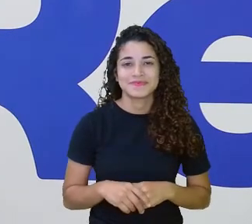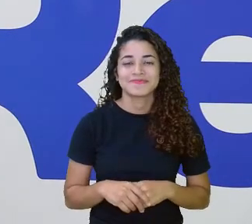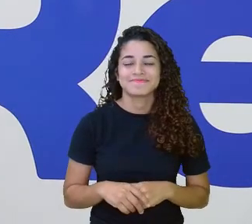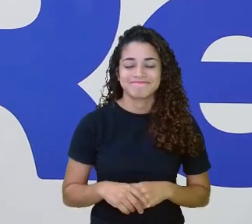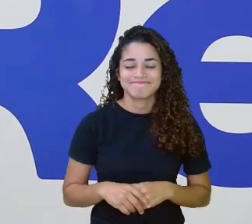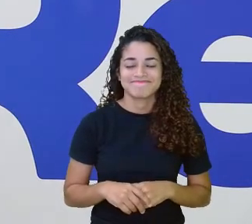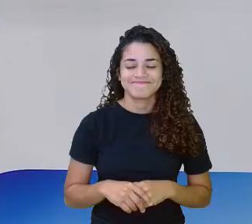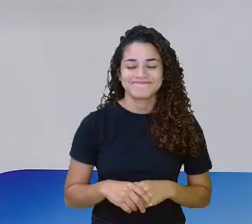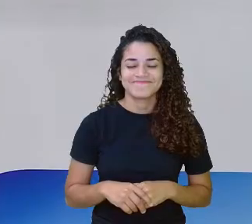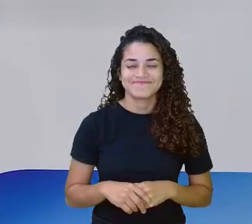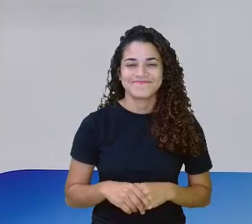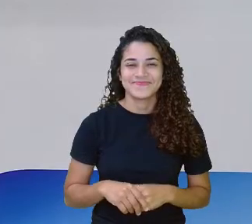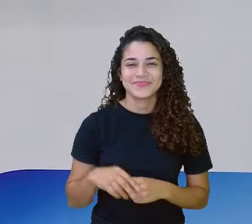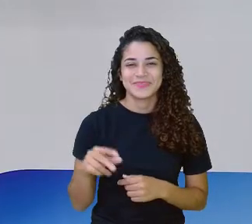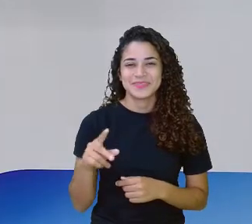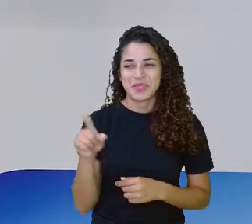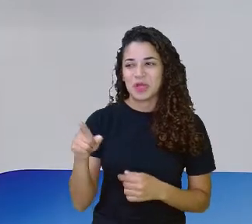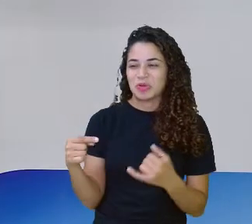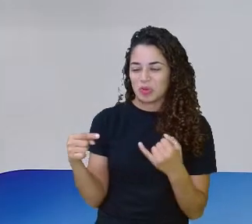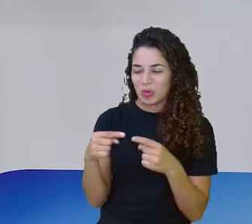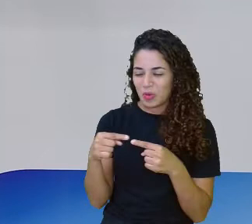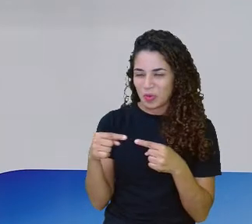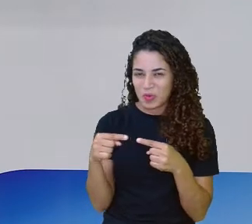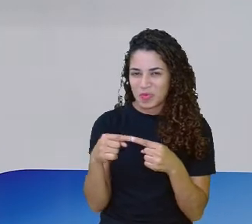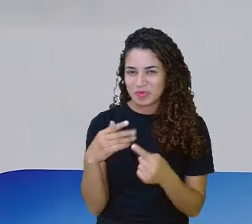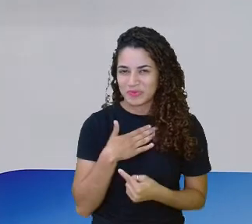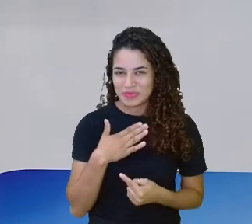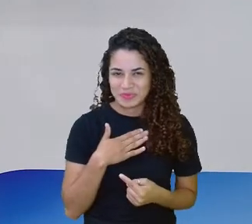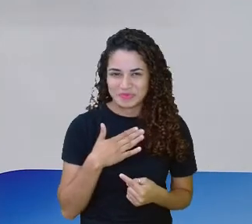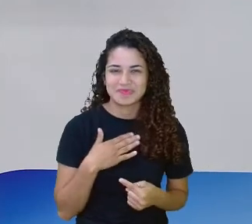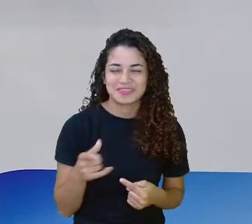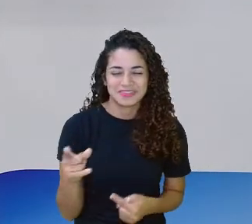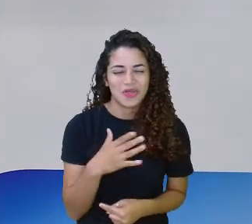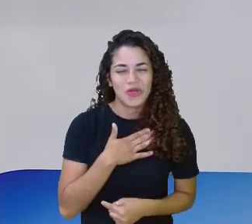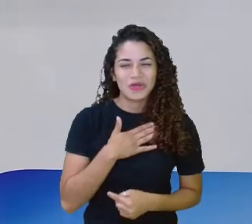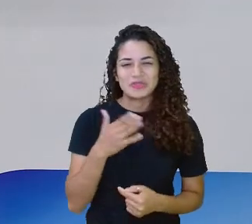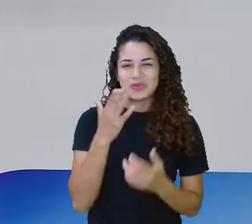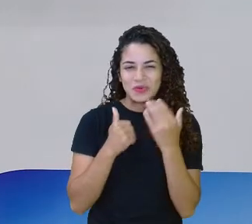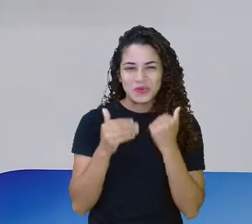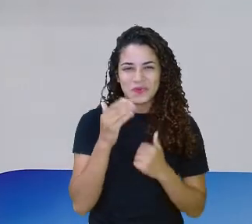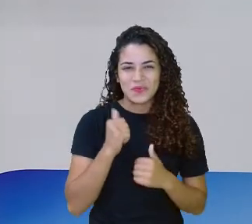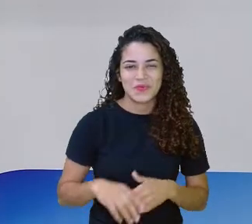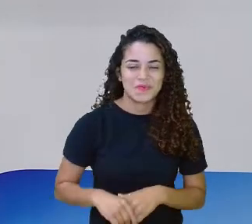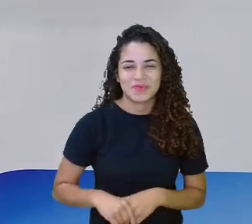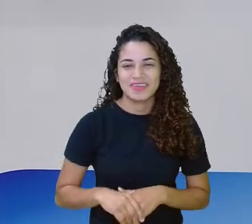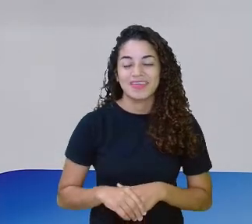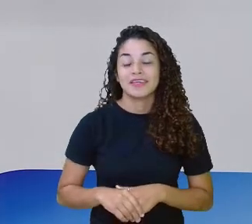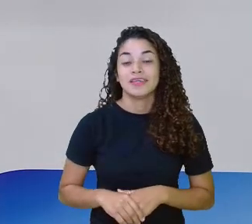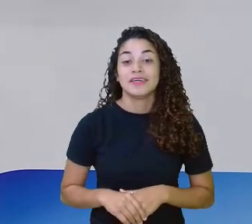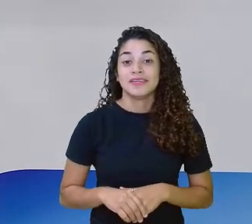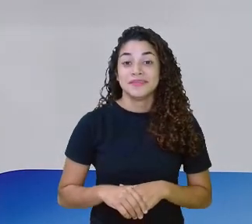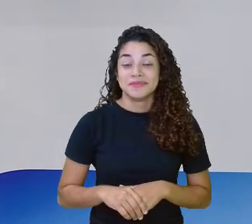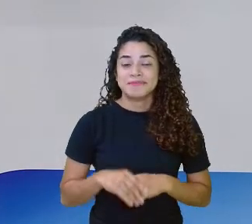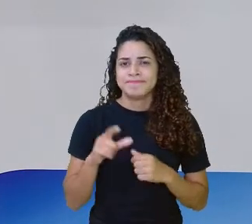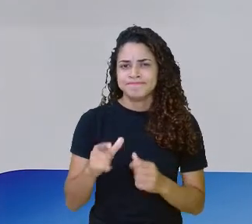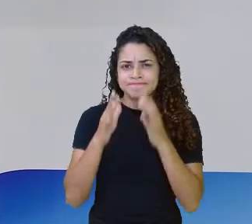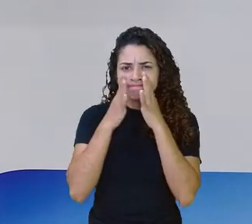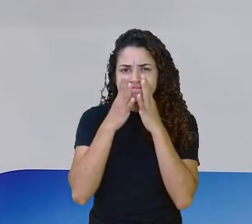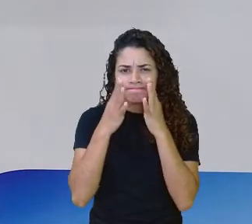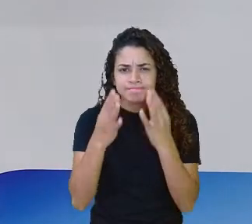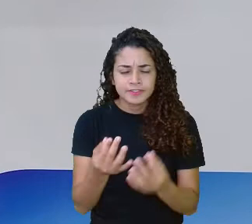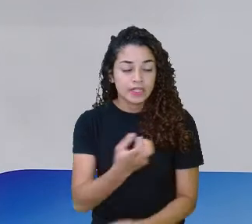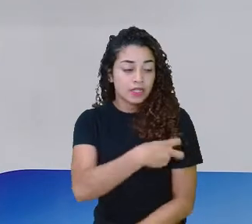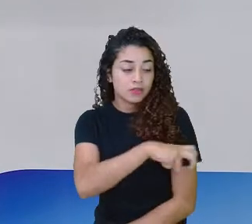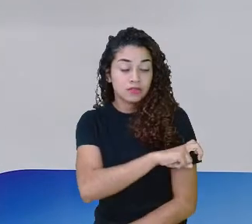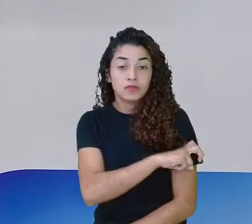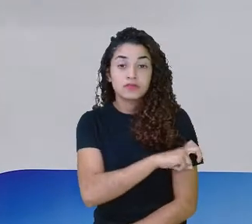A professora Márcia é do meu time, tá? Ela gosta de comer um pouquinho, tá? Então, presta atenção, quinto